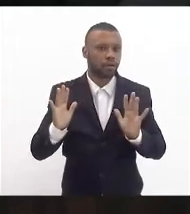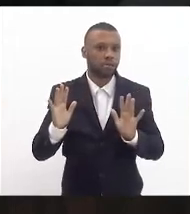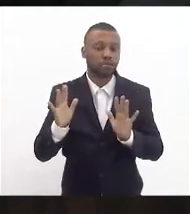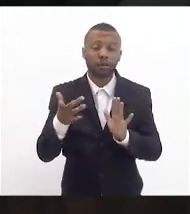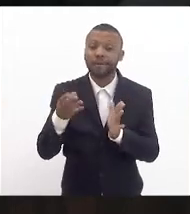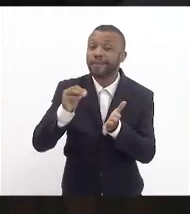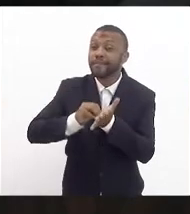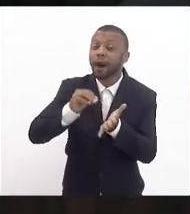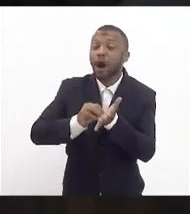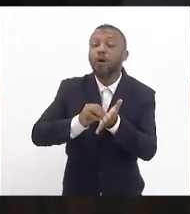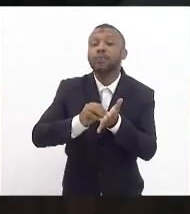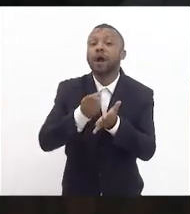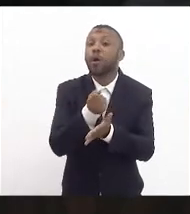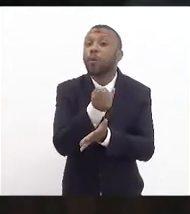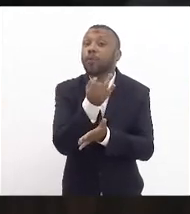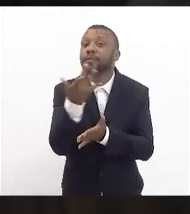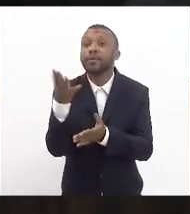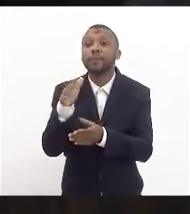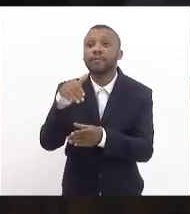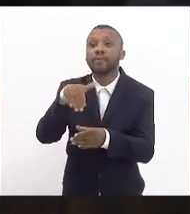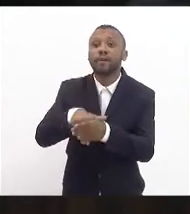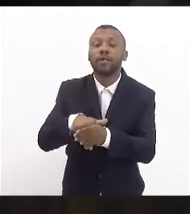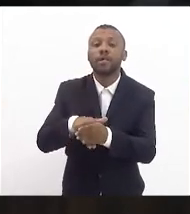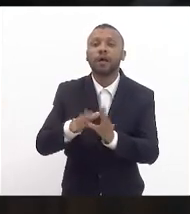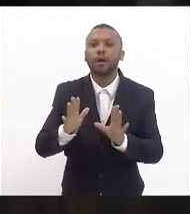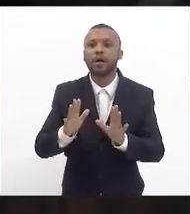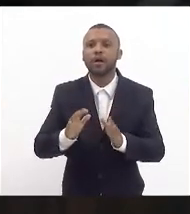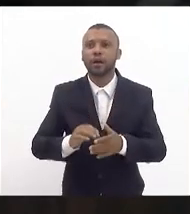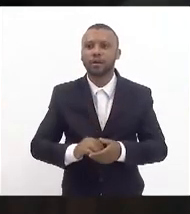quórum para deliberação.